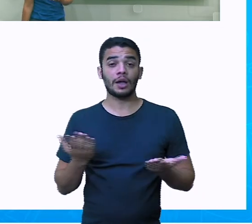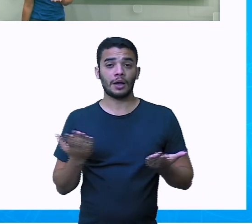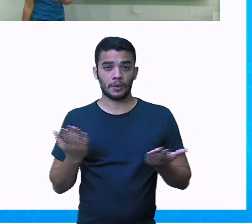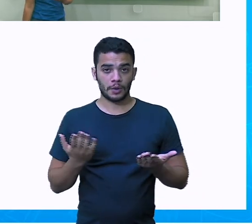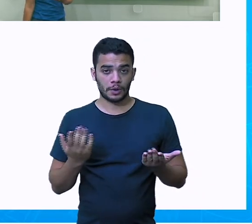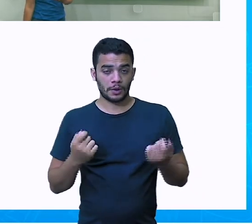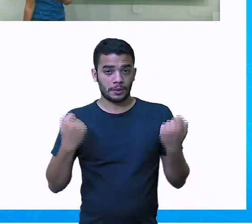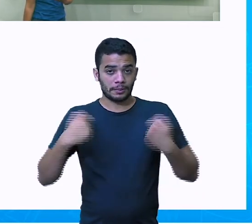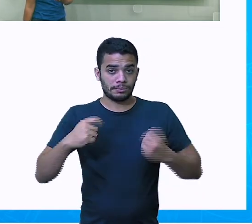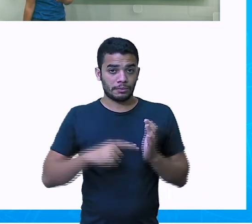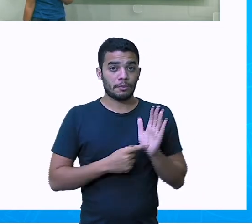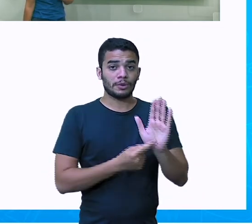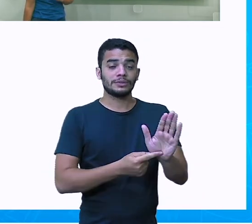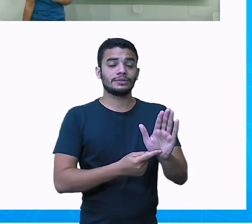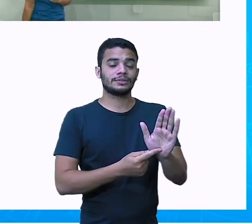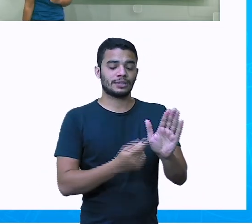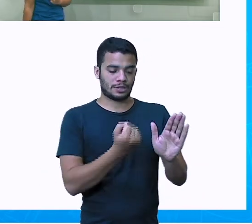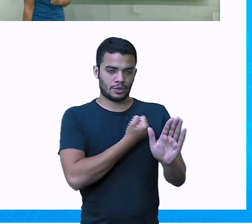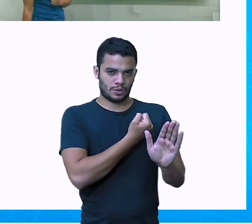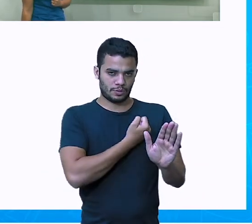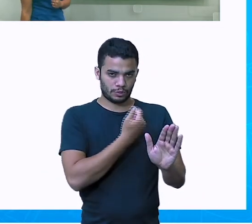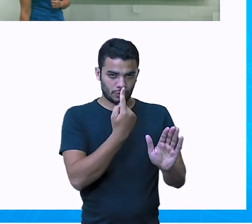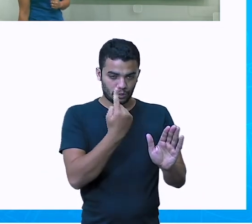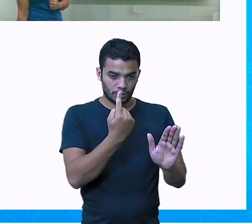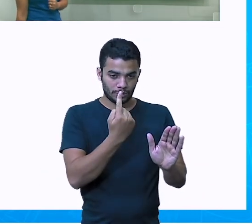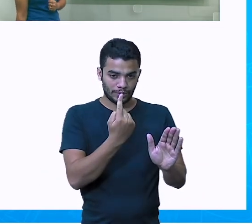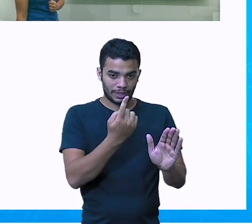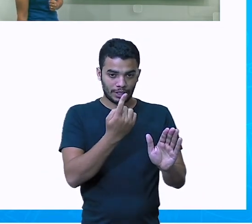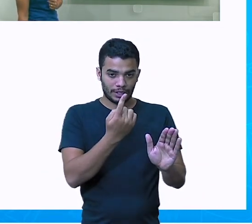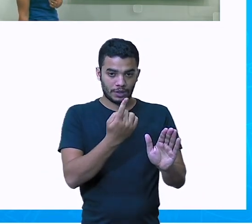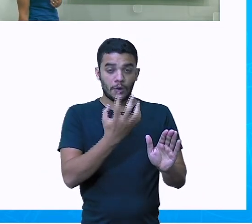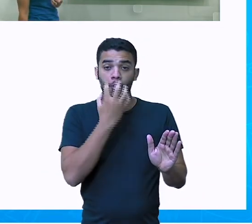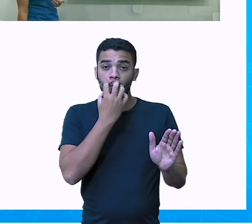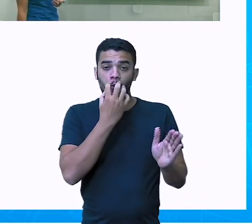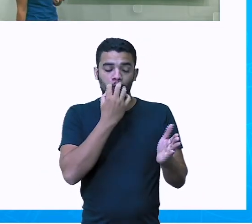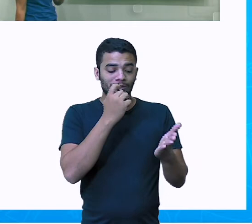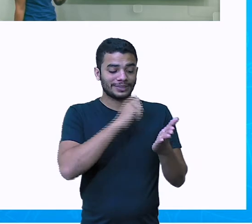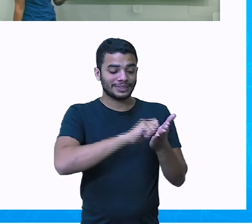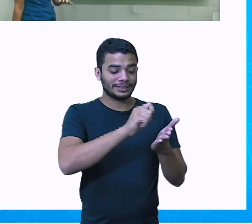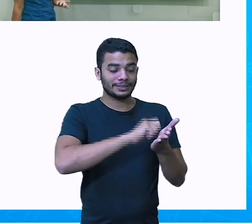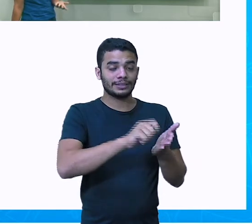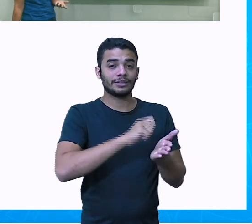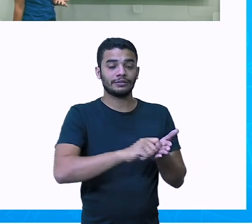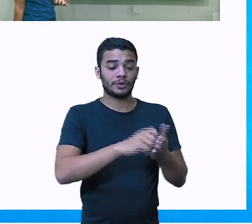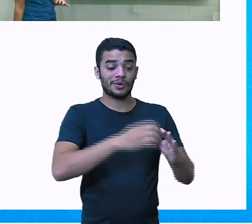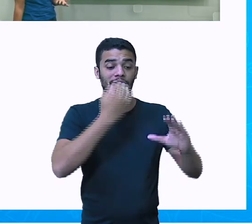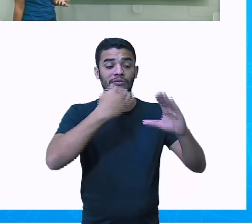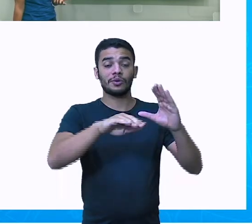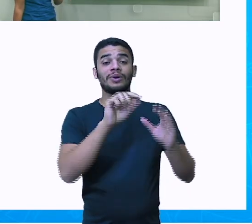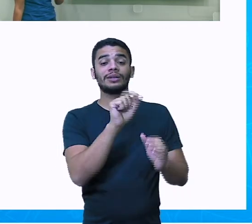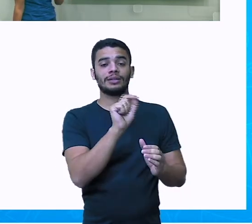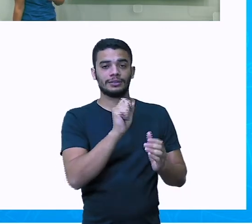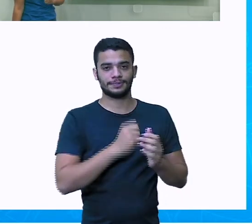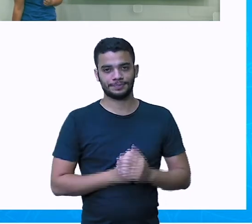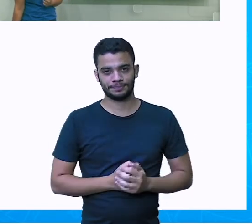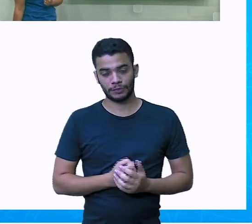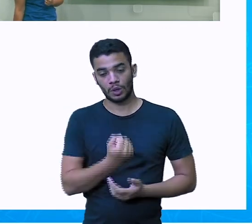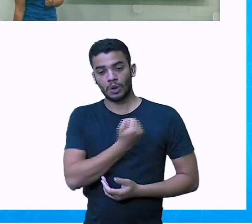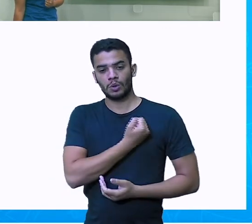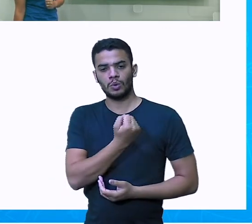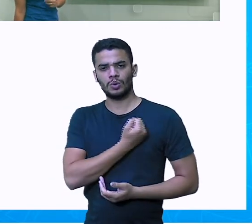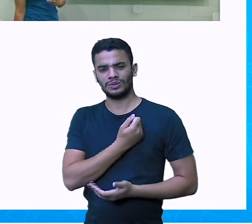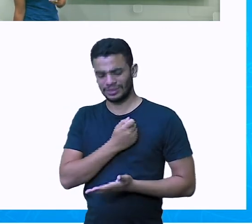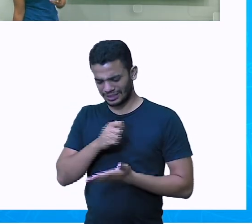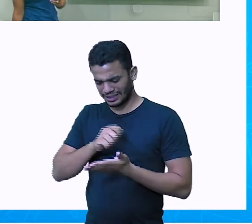Snoopy escreveu? Número 2, por que ele está escrevendo? E número